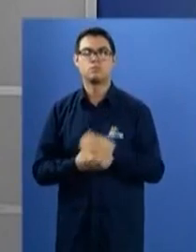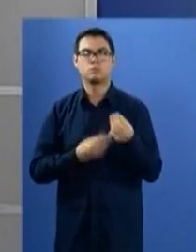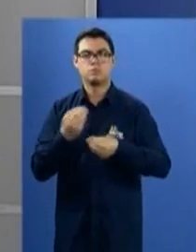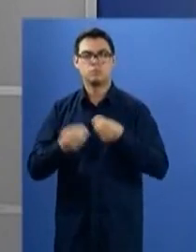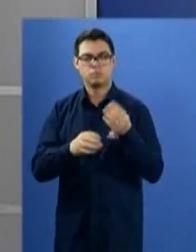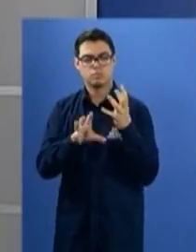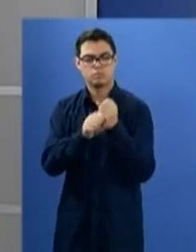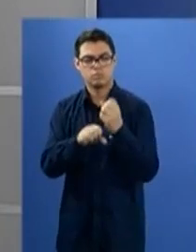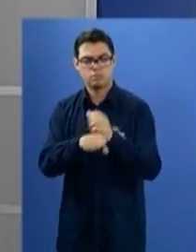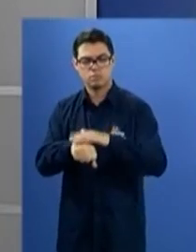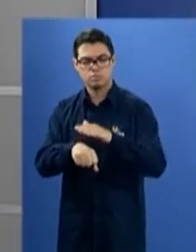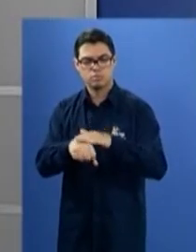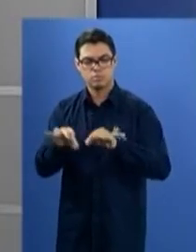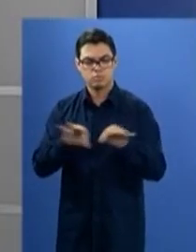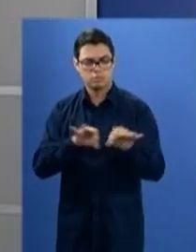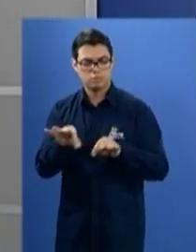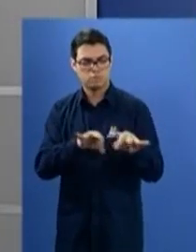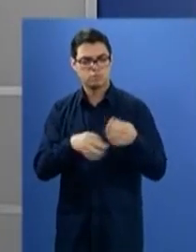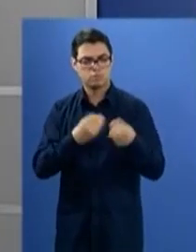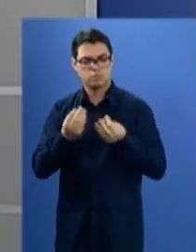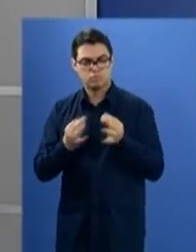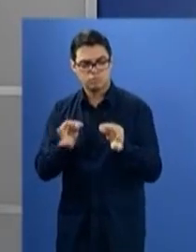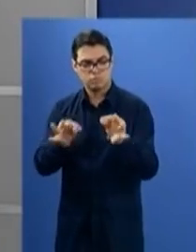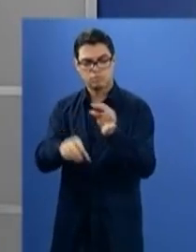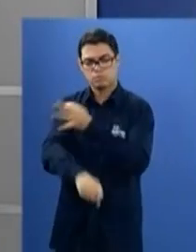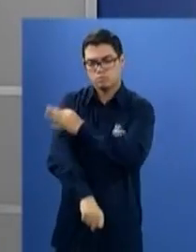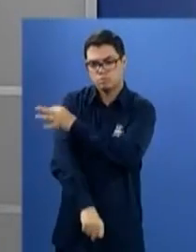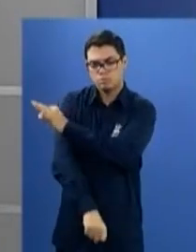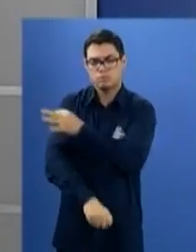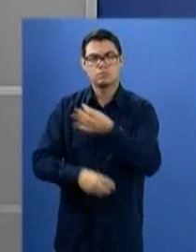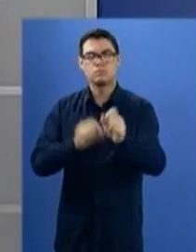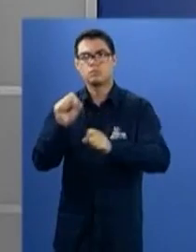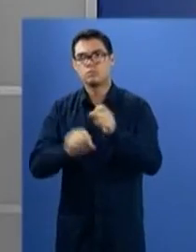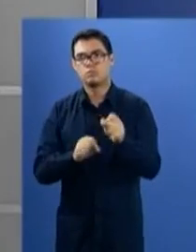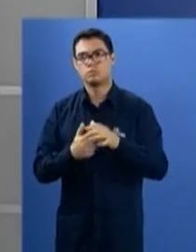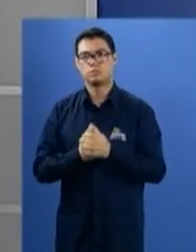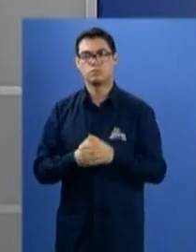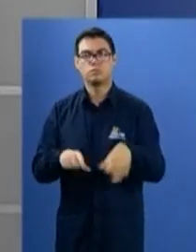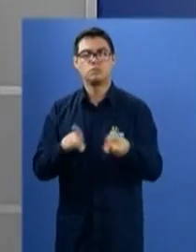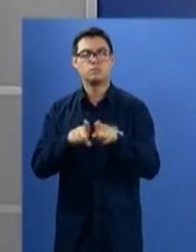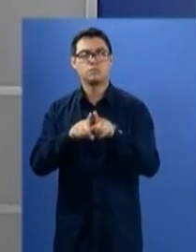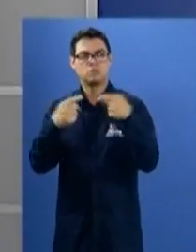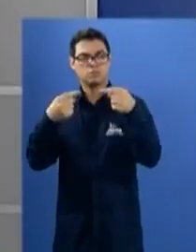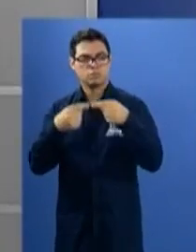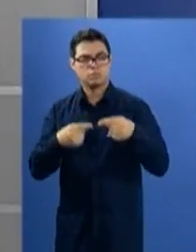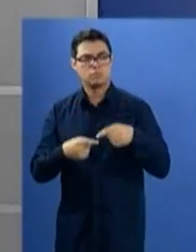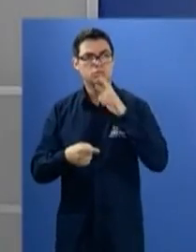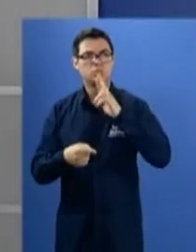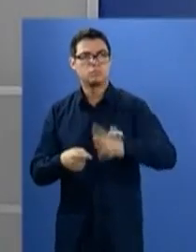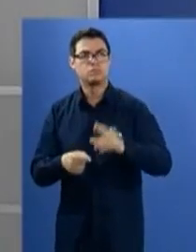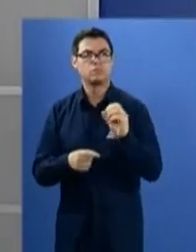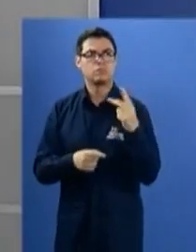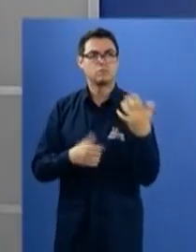ser calculados esse tempo. Quais as técnicas para obter esses índices? E que tipo de resultados ou